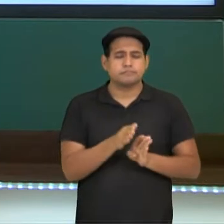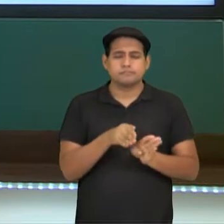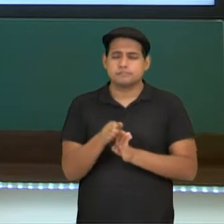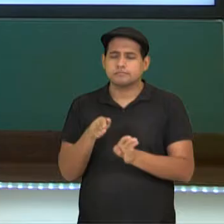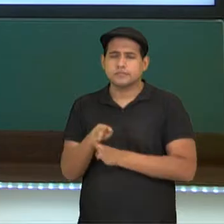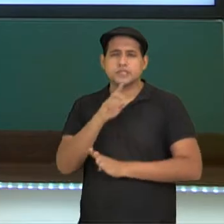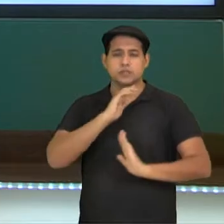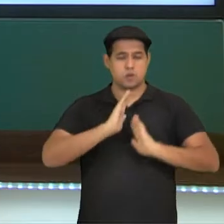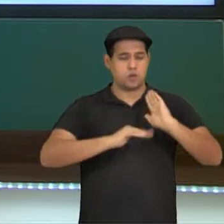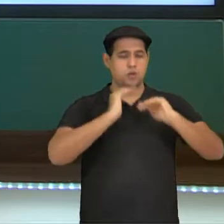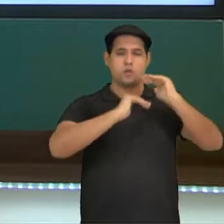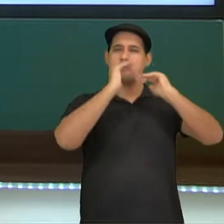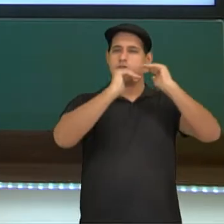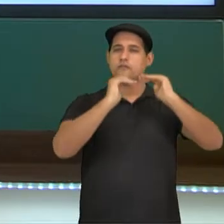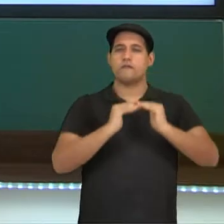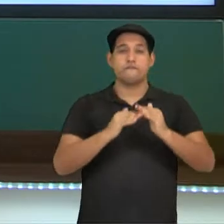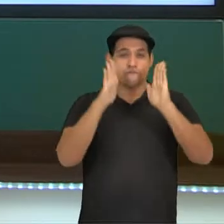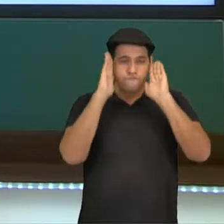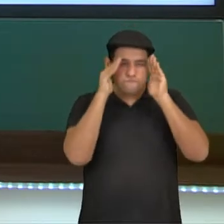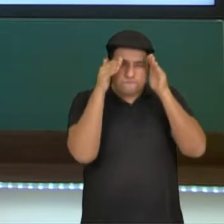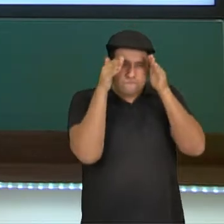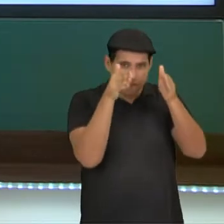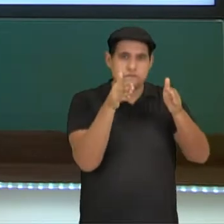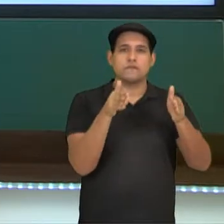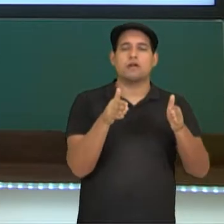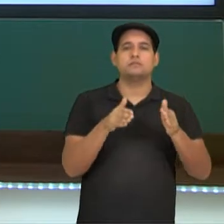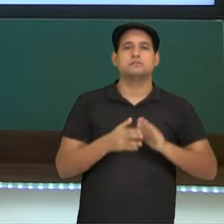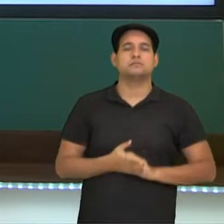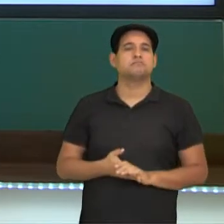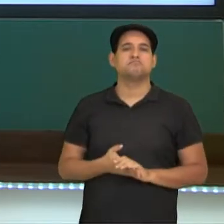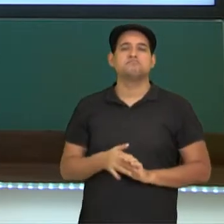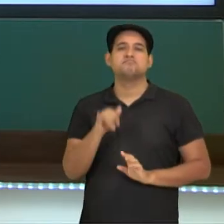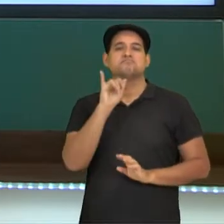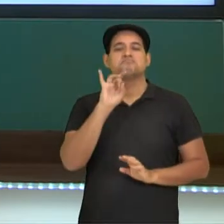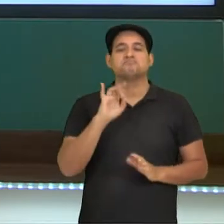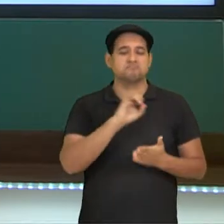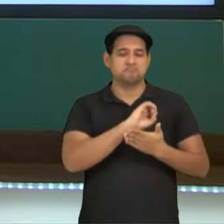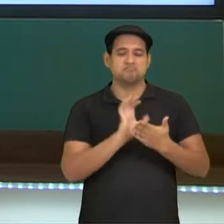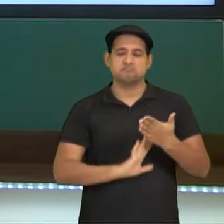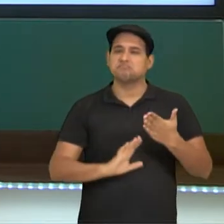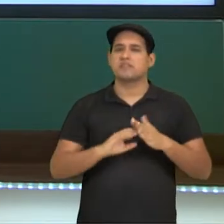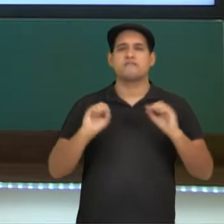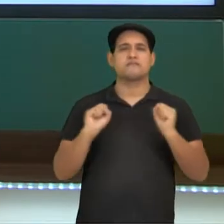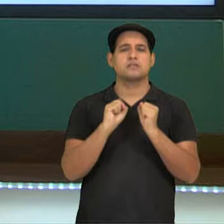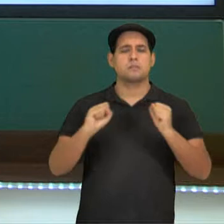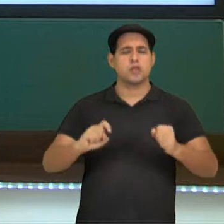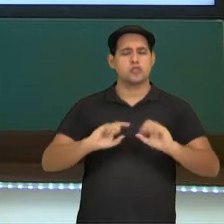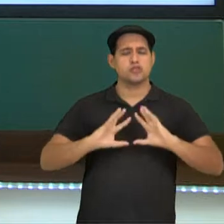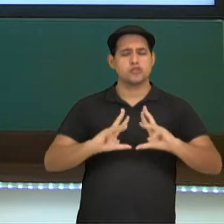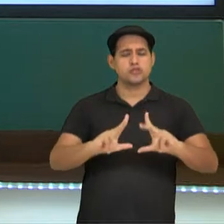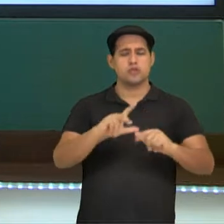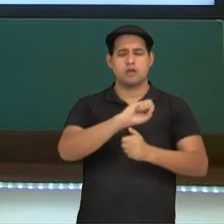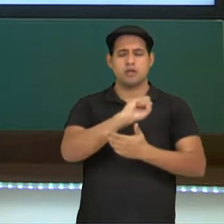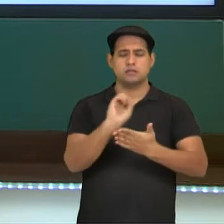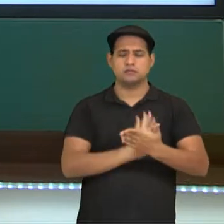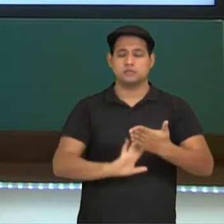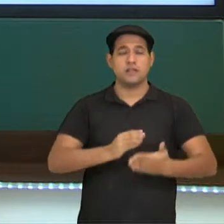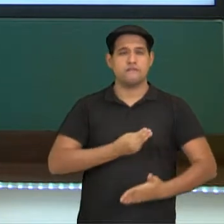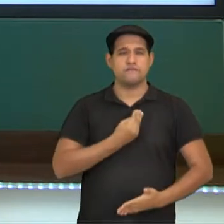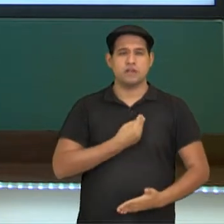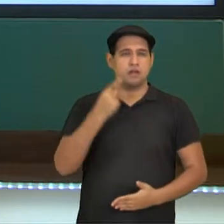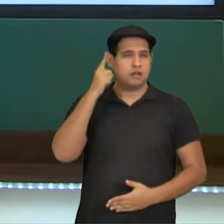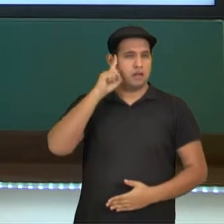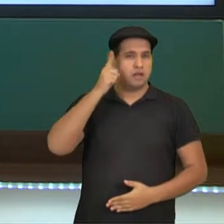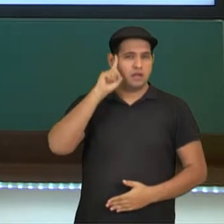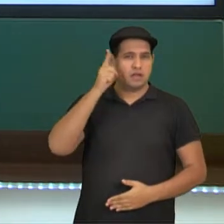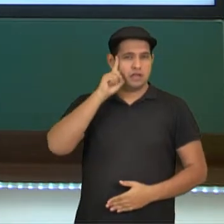a desenvolver mais concentração, não só para uma atividade física, mas para todas as atividades da tua vida